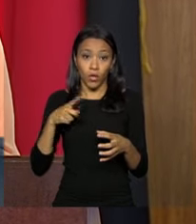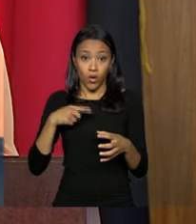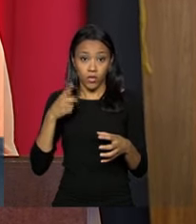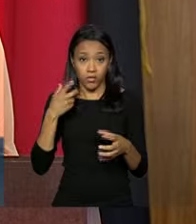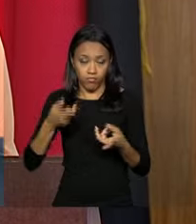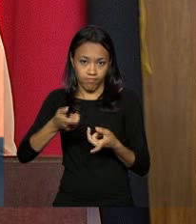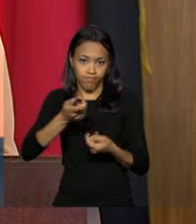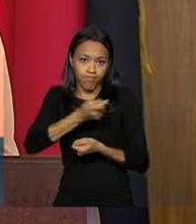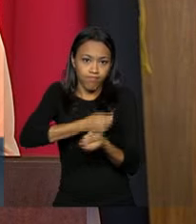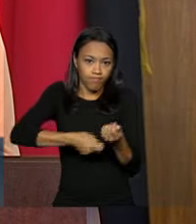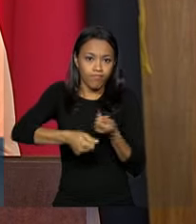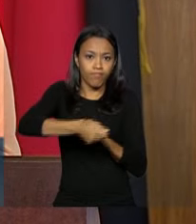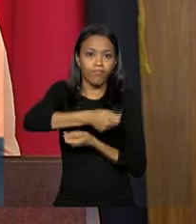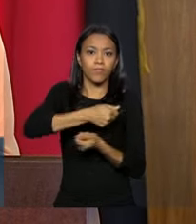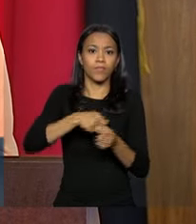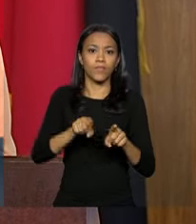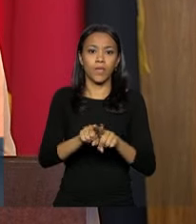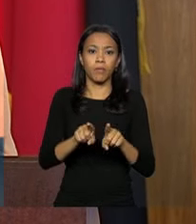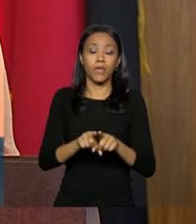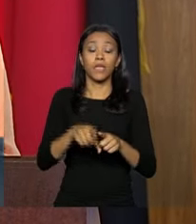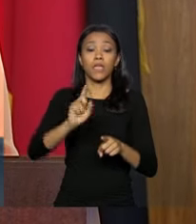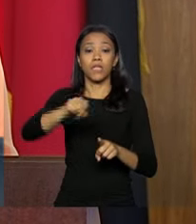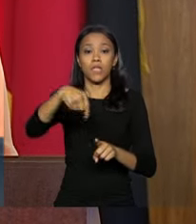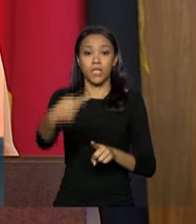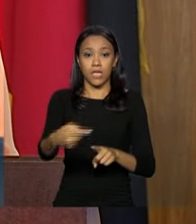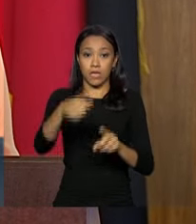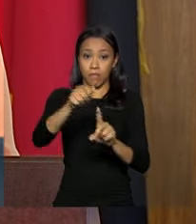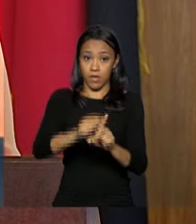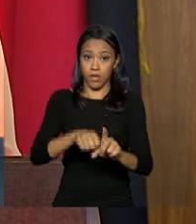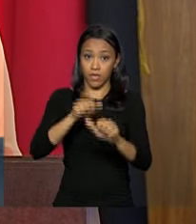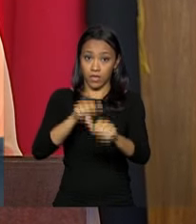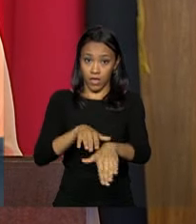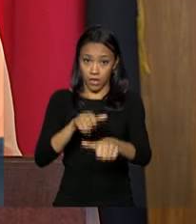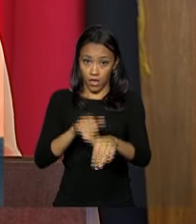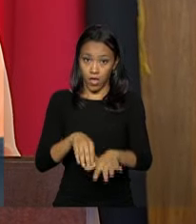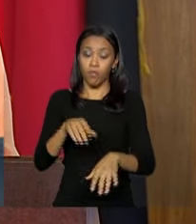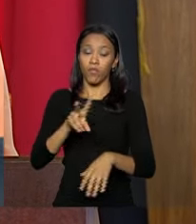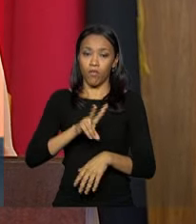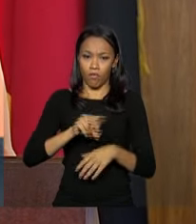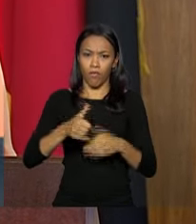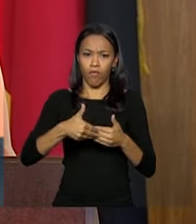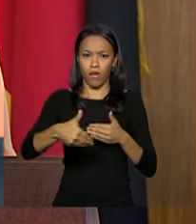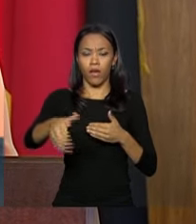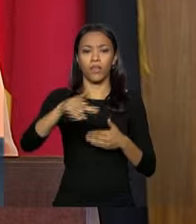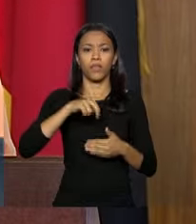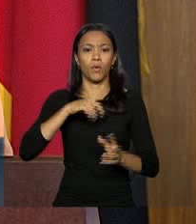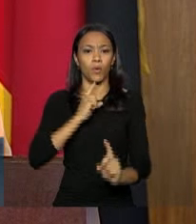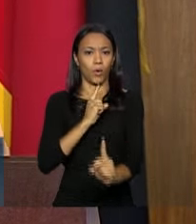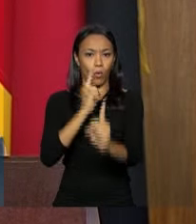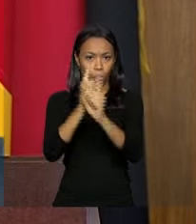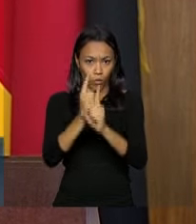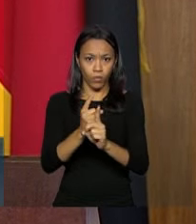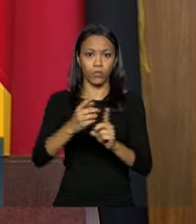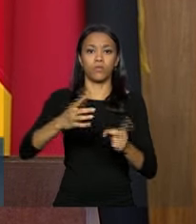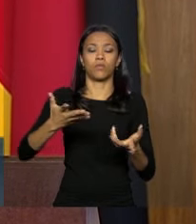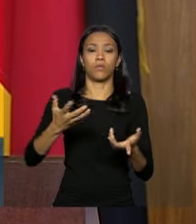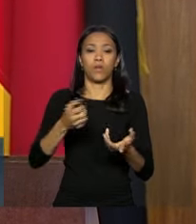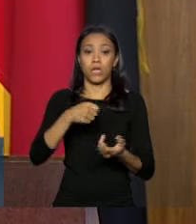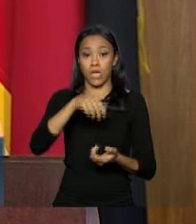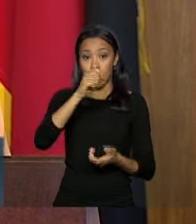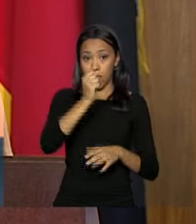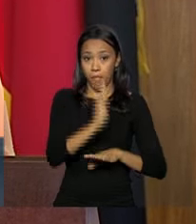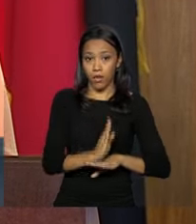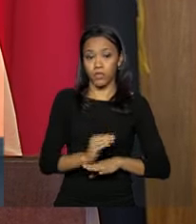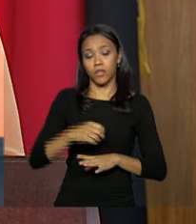negociações. Ainda em setembro vamos ter o encontro económico Alemanha-Brasil e a